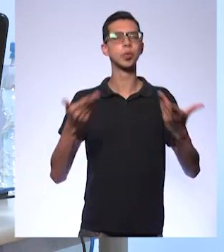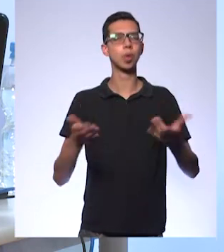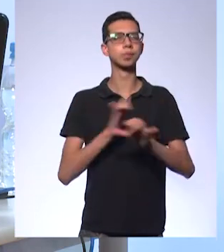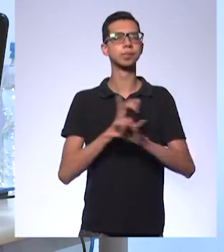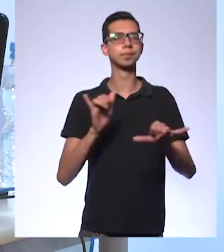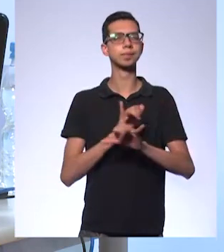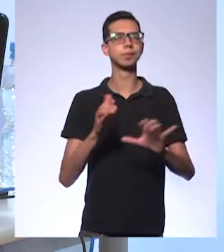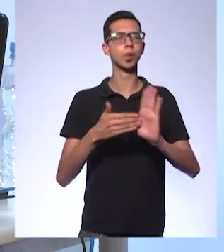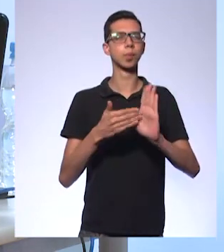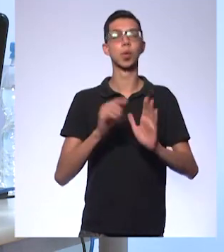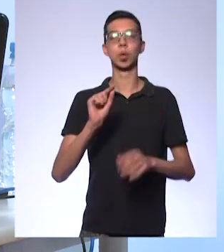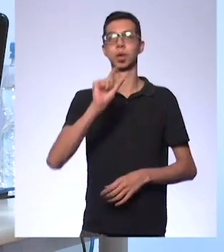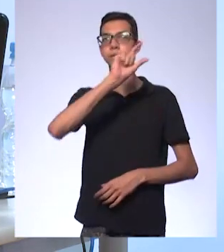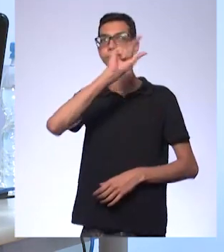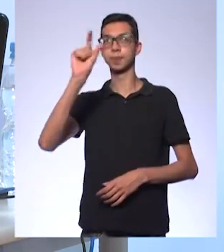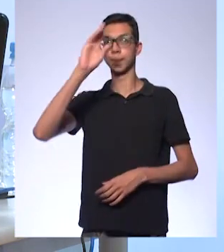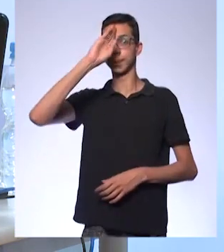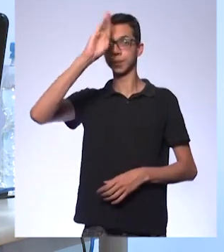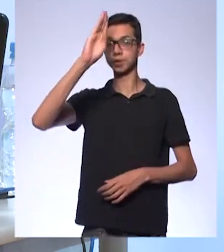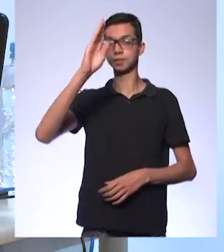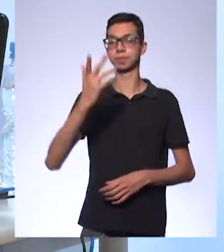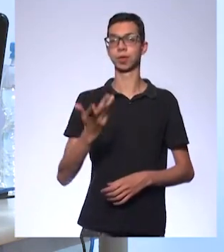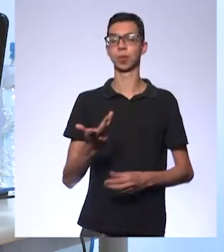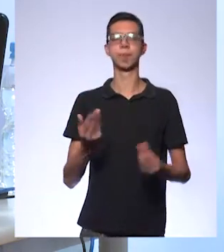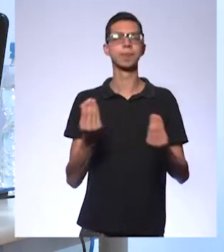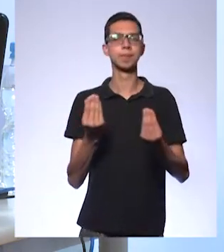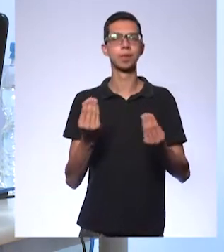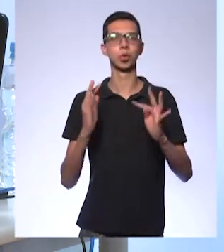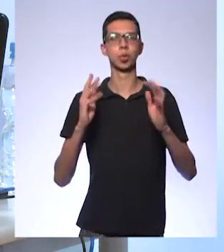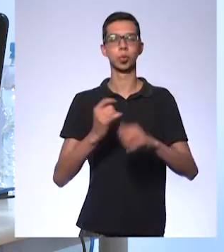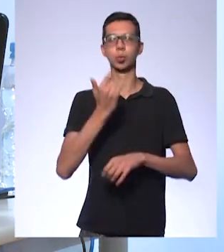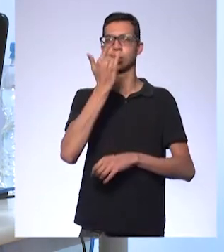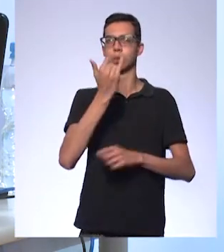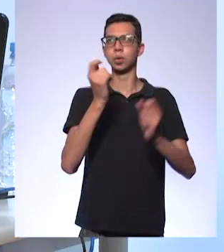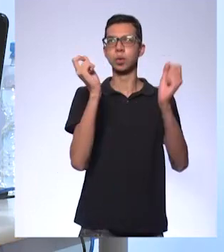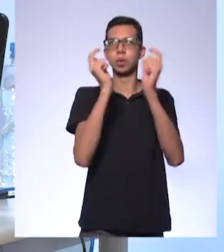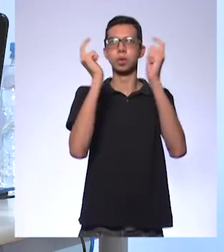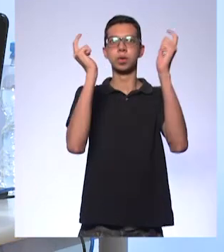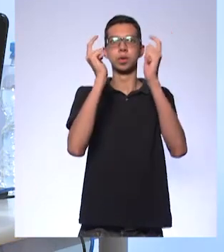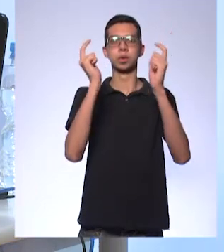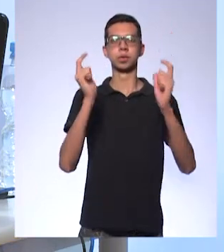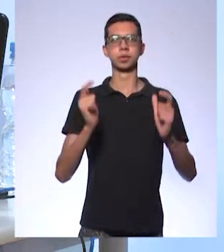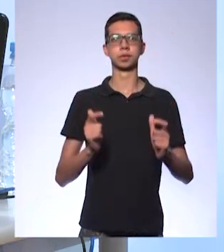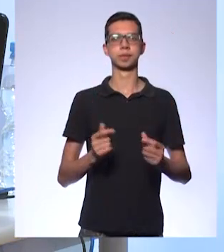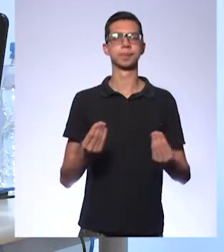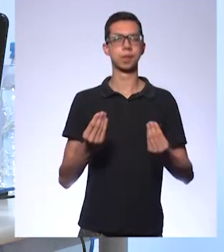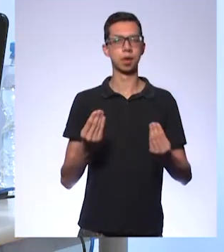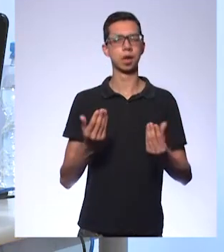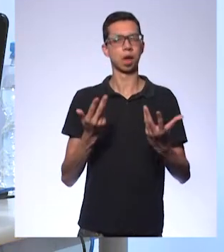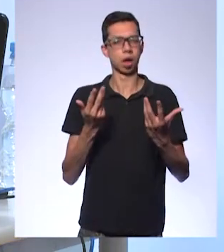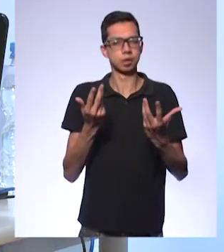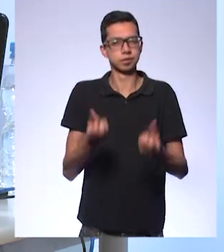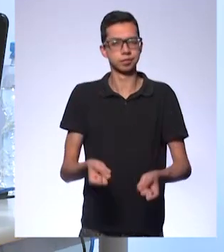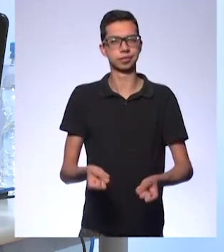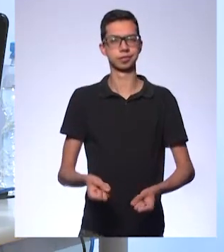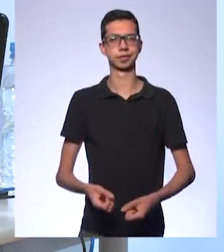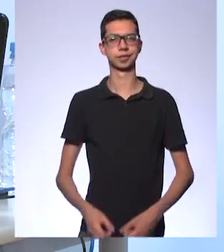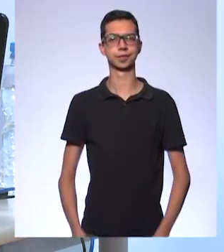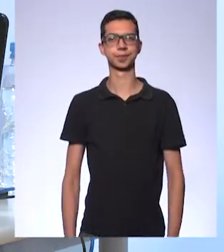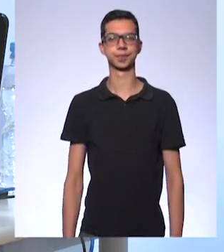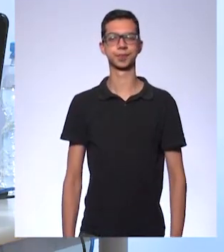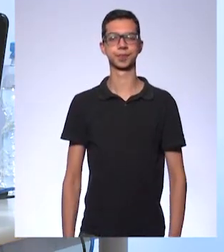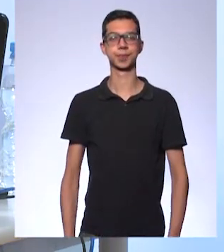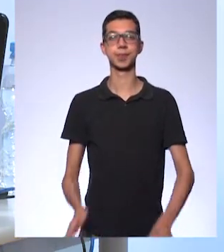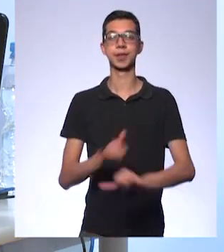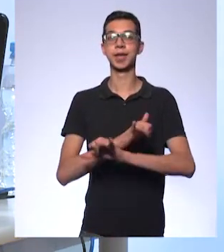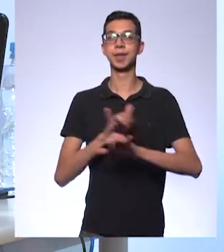eu colocaria ali em cima para causar um impacto, para me convencer nessa